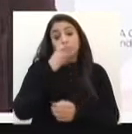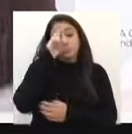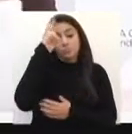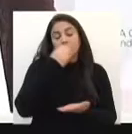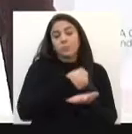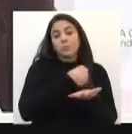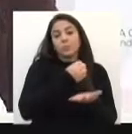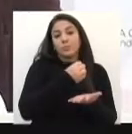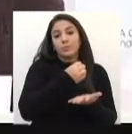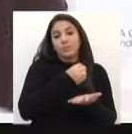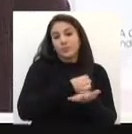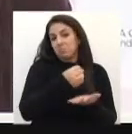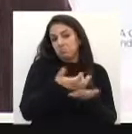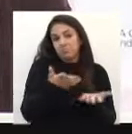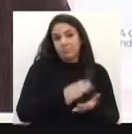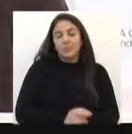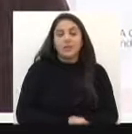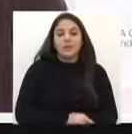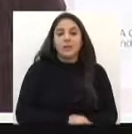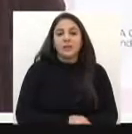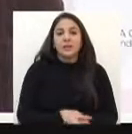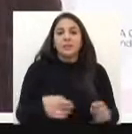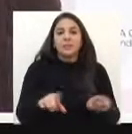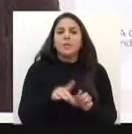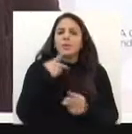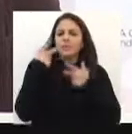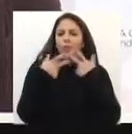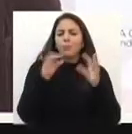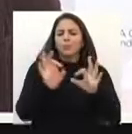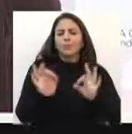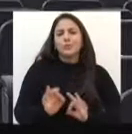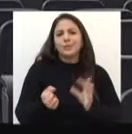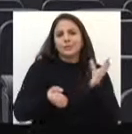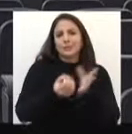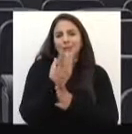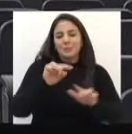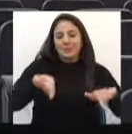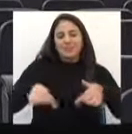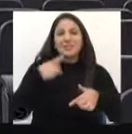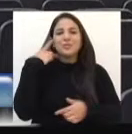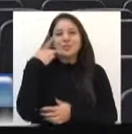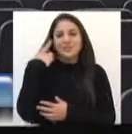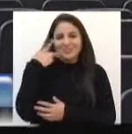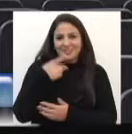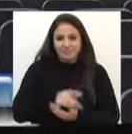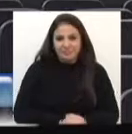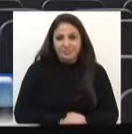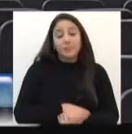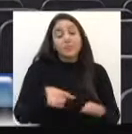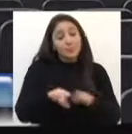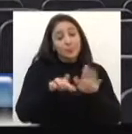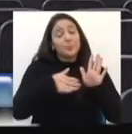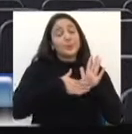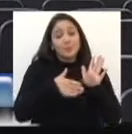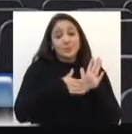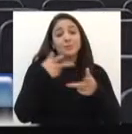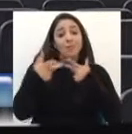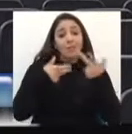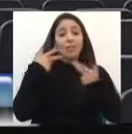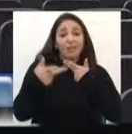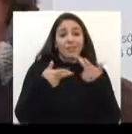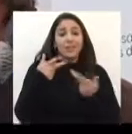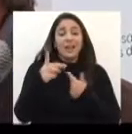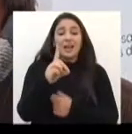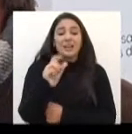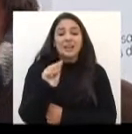parlamentar comentou ainda alguns projetos elaborados por seu gabinete. Entre as proposições destacadas, Dalalana